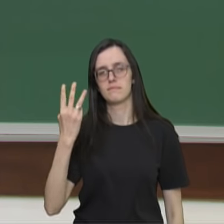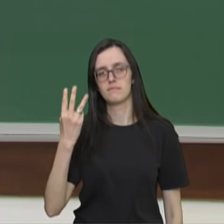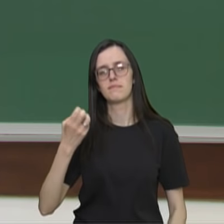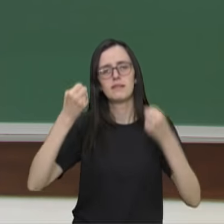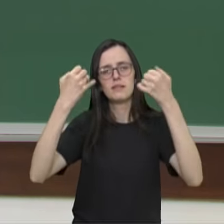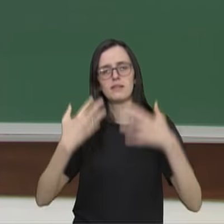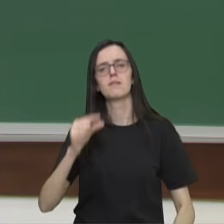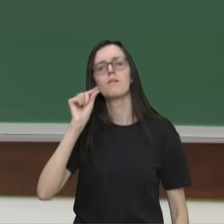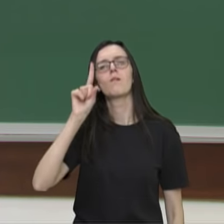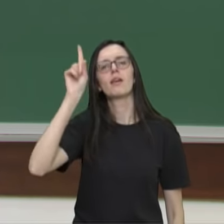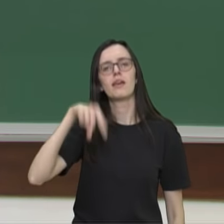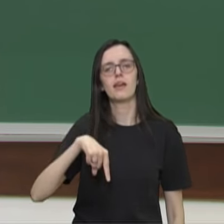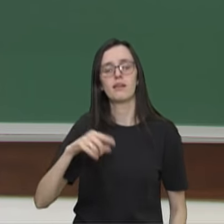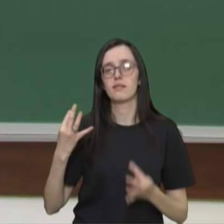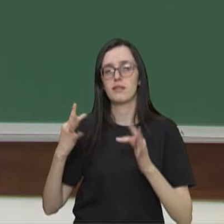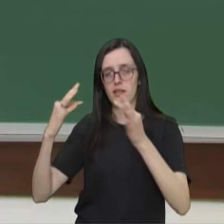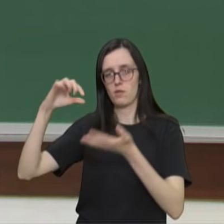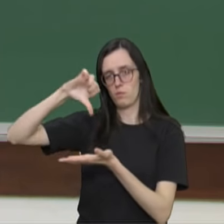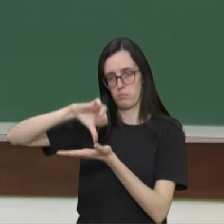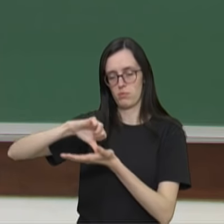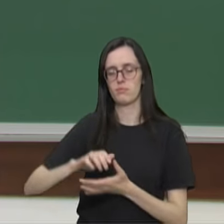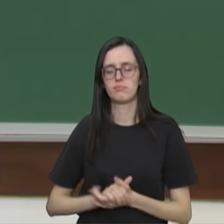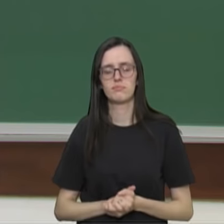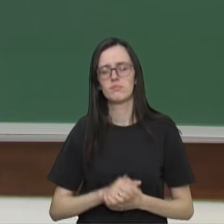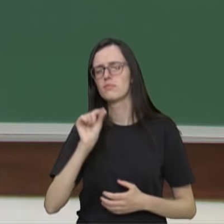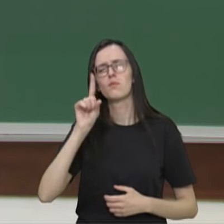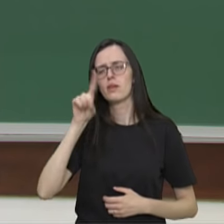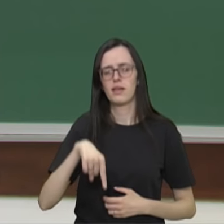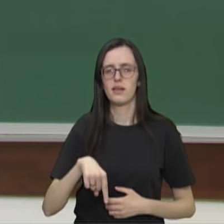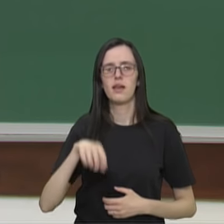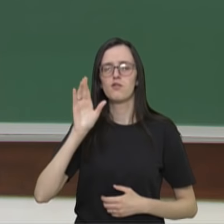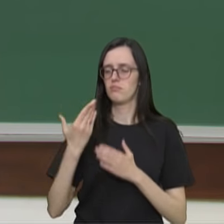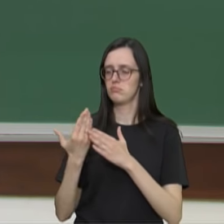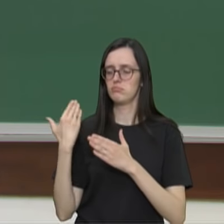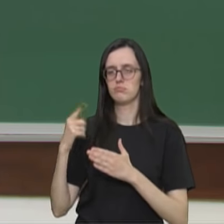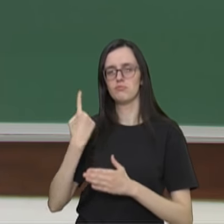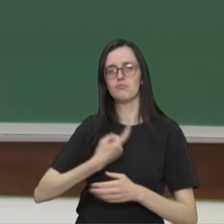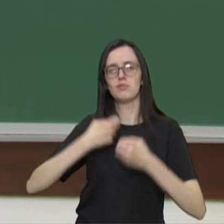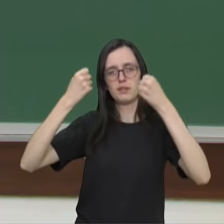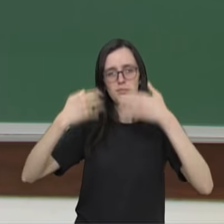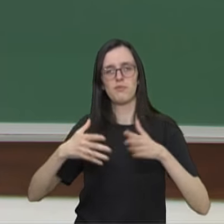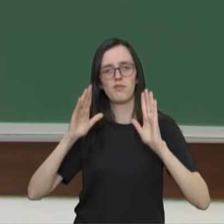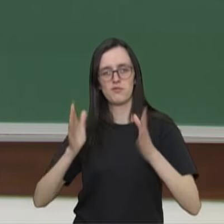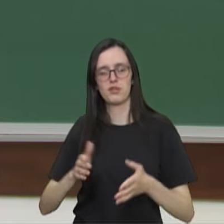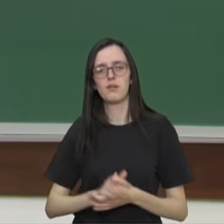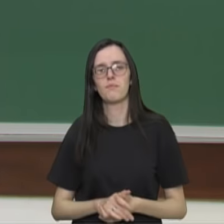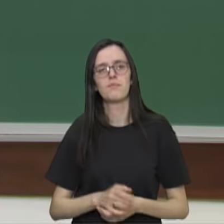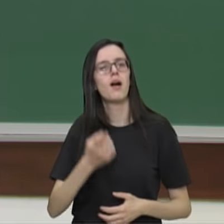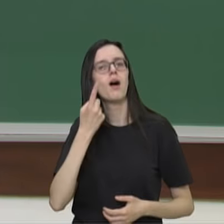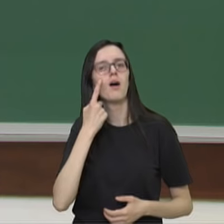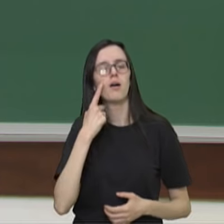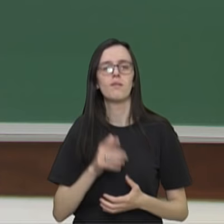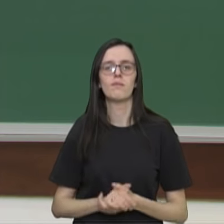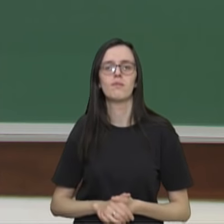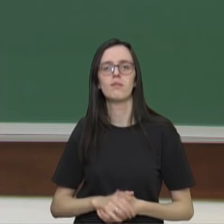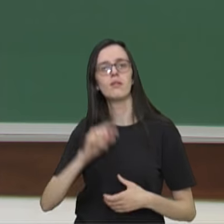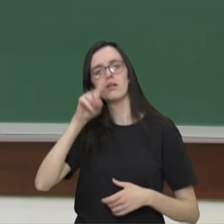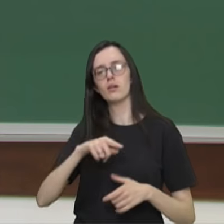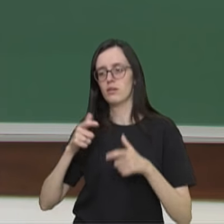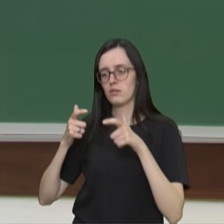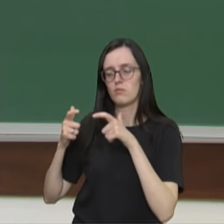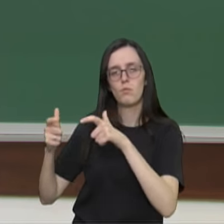são os tecnopólos pessoal tecnopolos foi um dos últimos que das últimas questões que nós trabalhamos aqui então veja são os